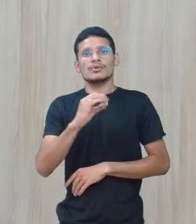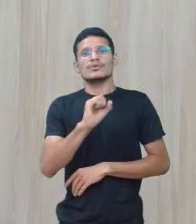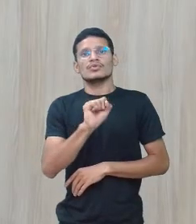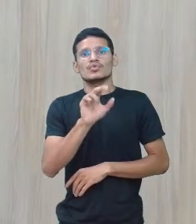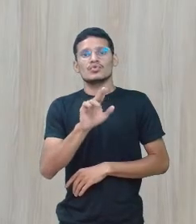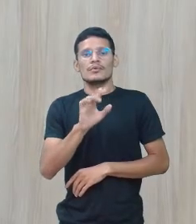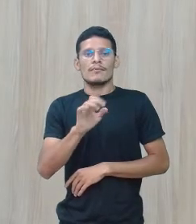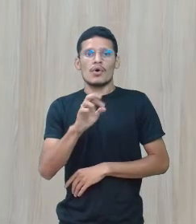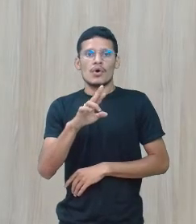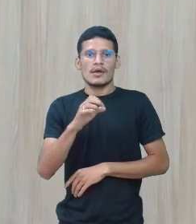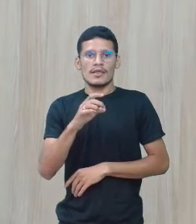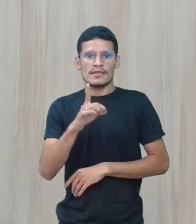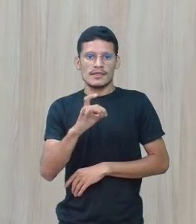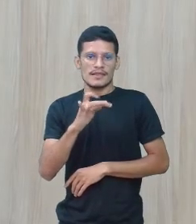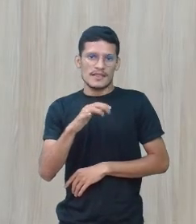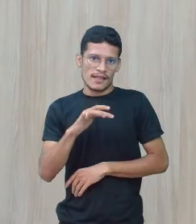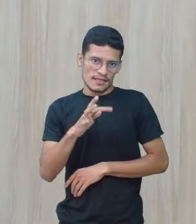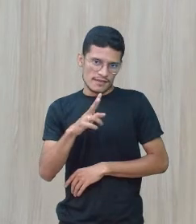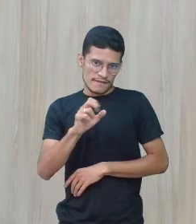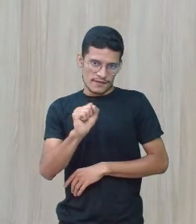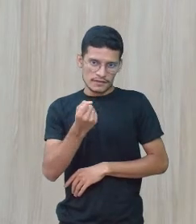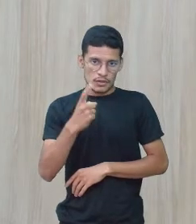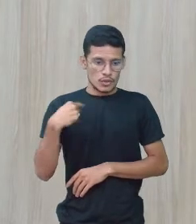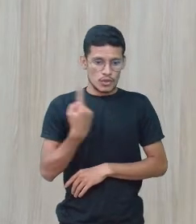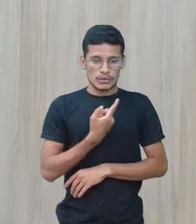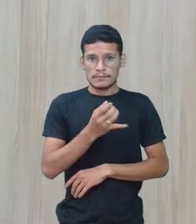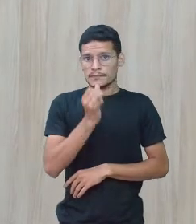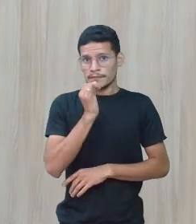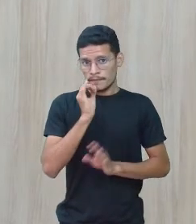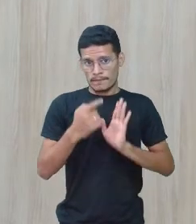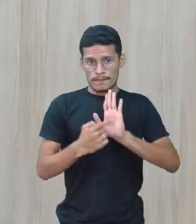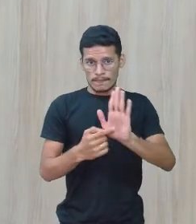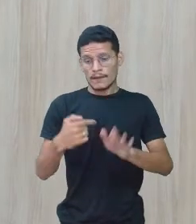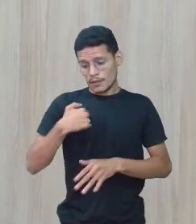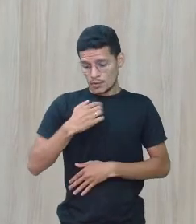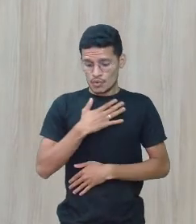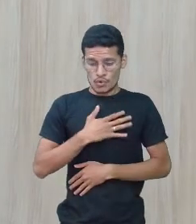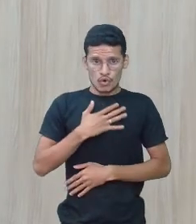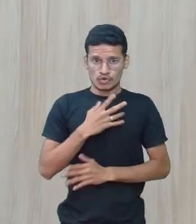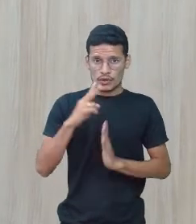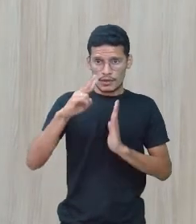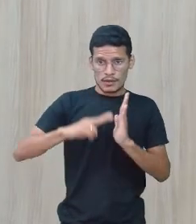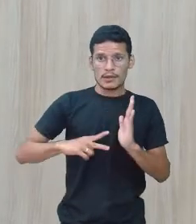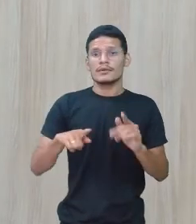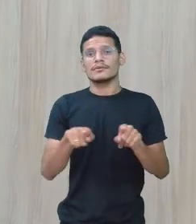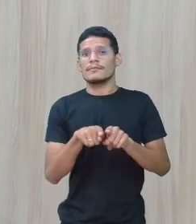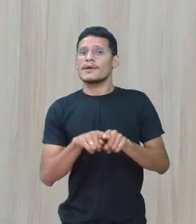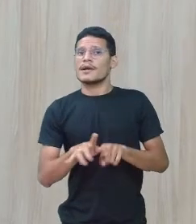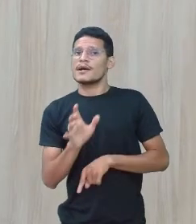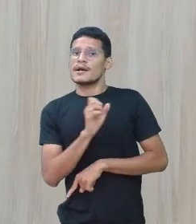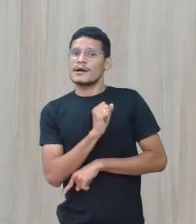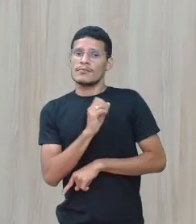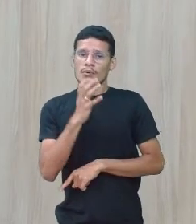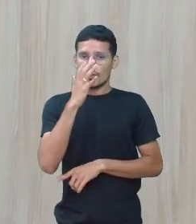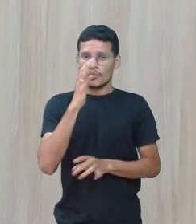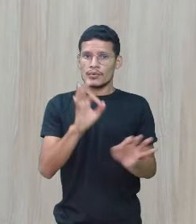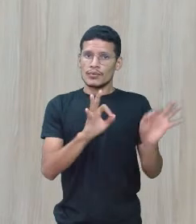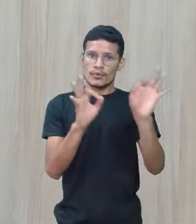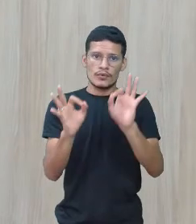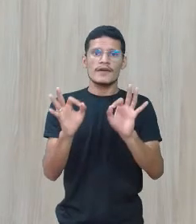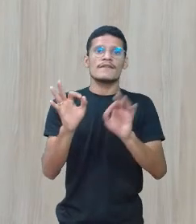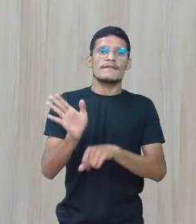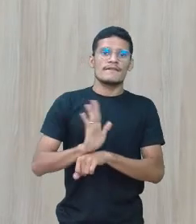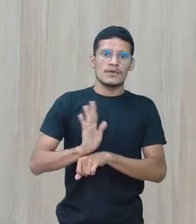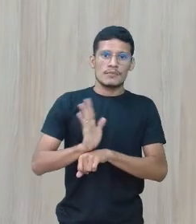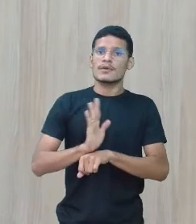alguns exemplos. Por exemplo, eu gosto de ler e amo ver filme. Então, reparem